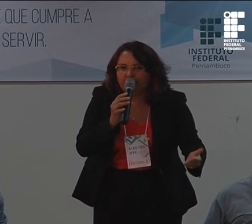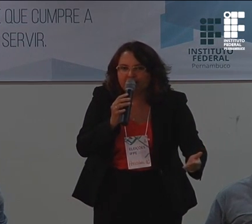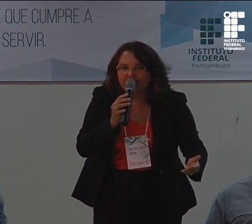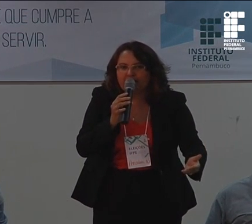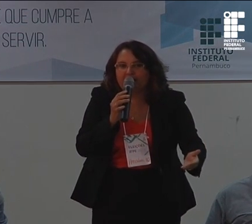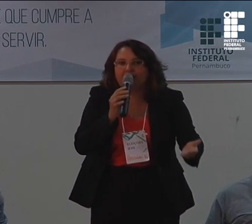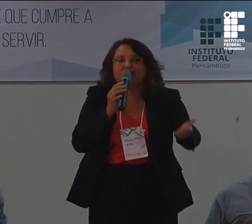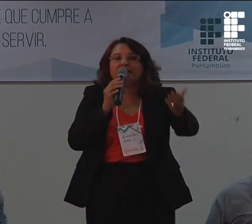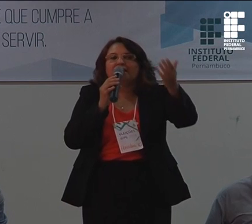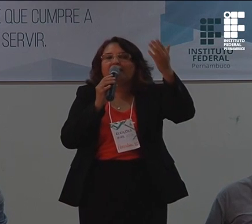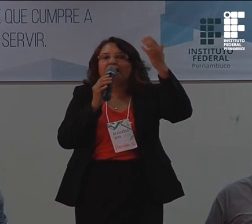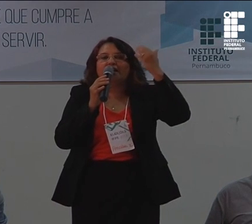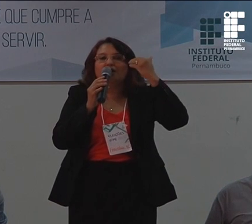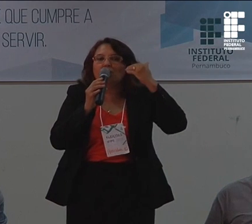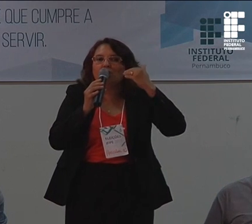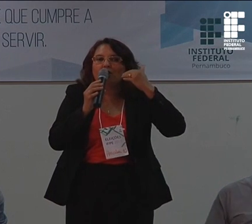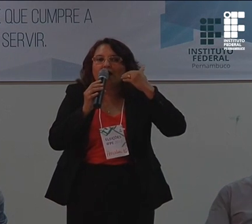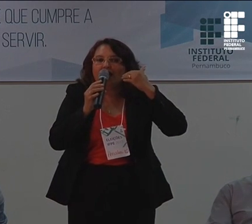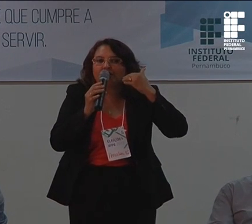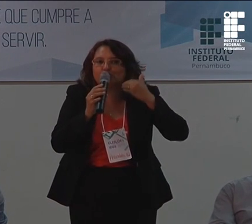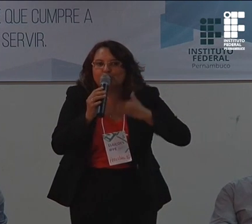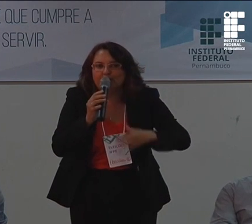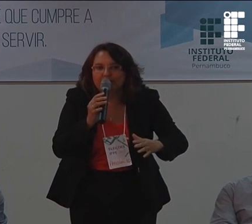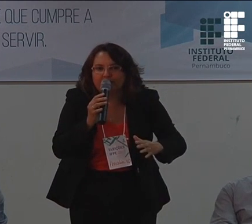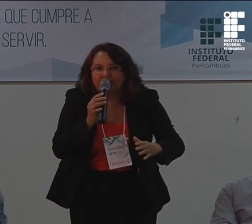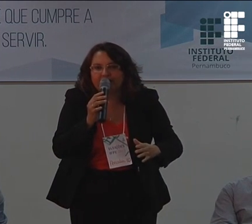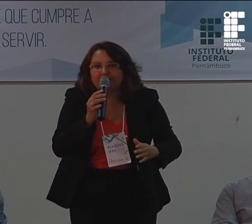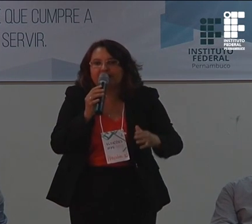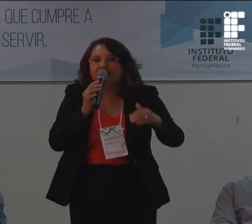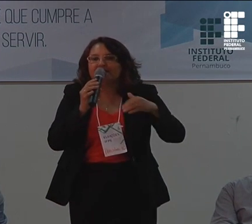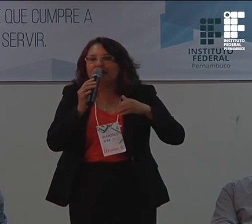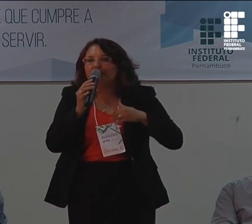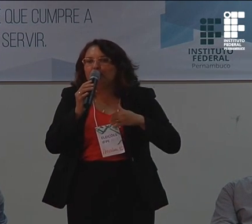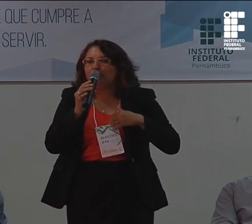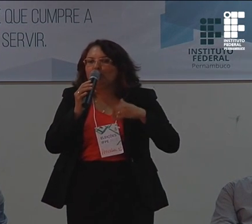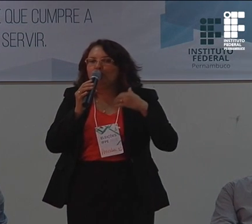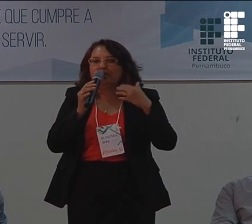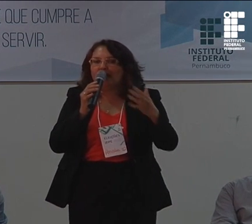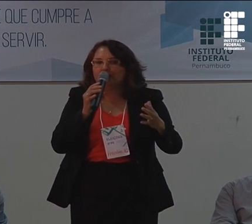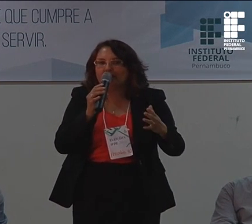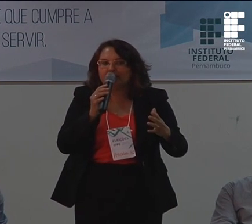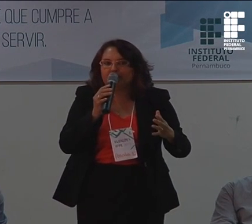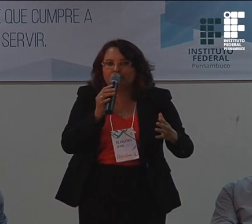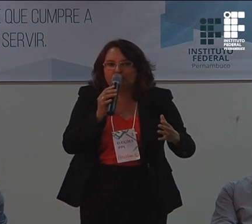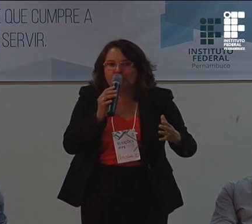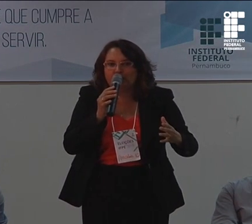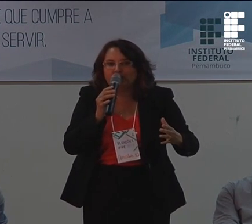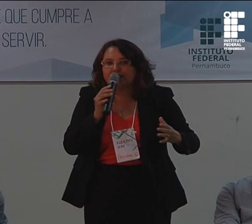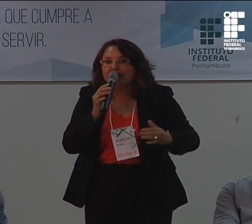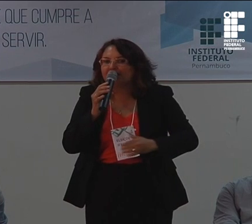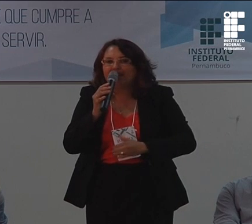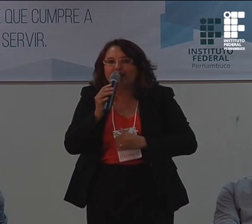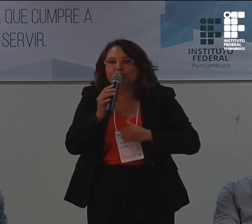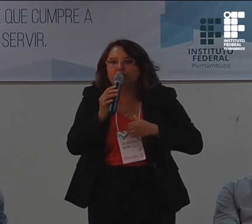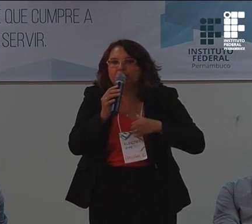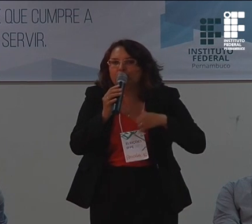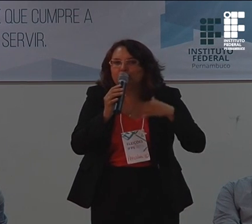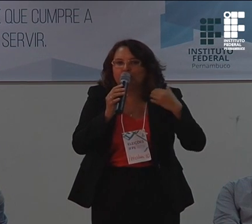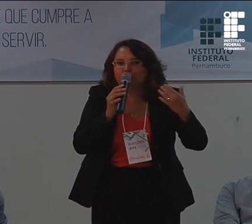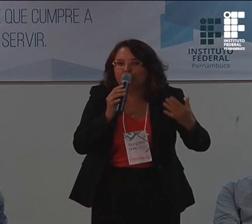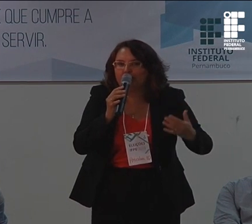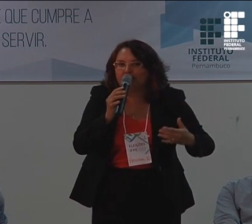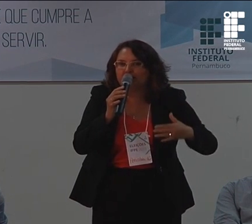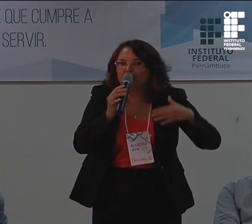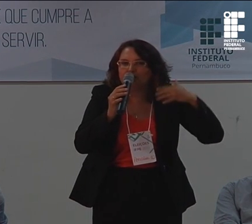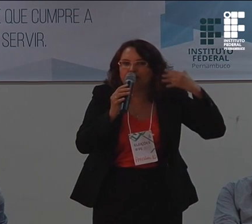e diversidade terão a sua vez, sabendo que o cuidado das pessoas será do tamanho